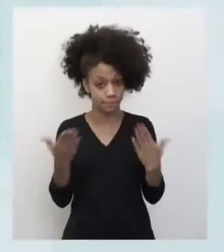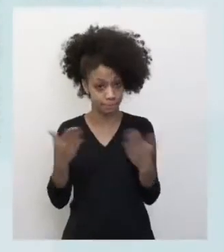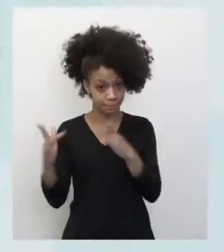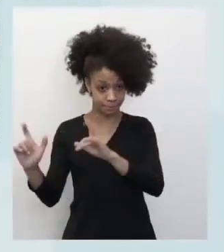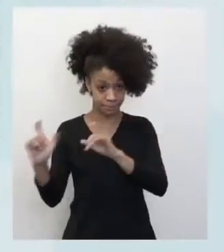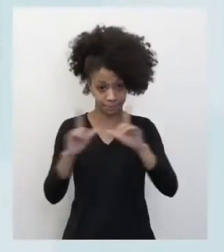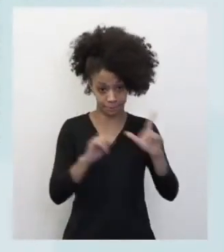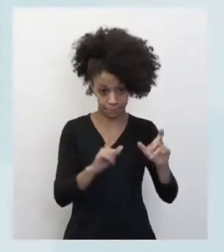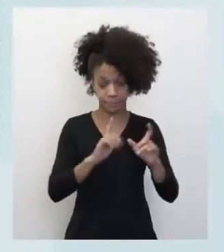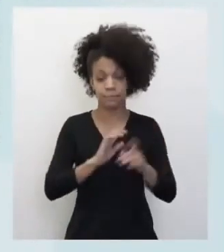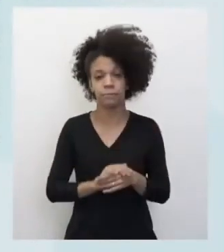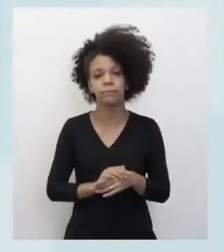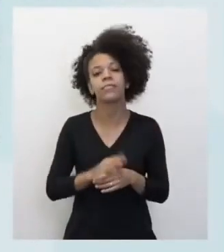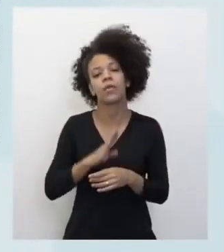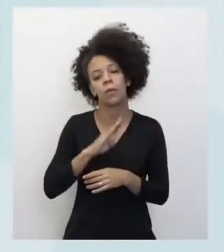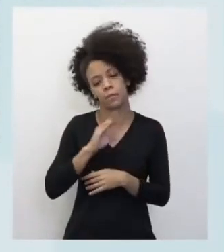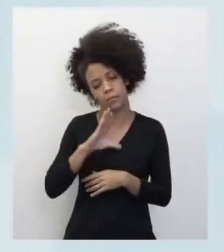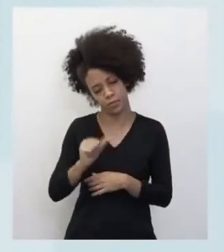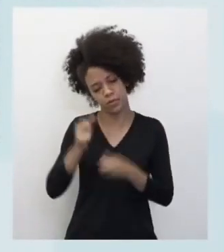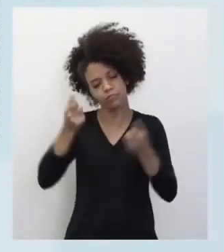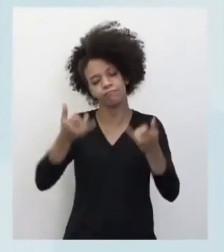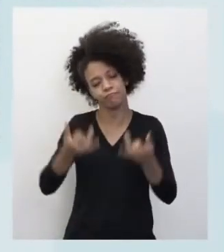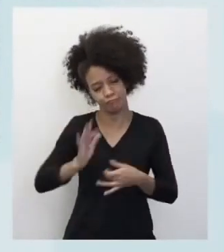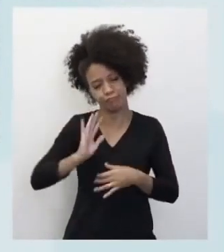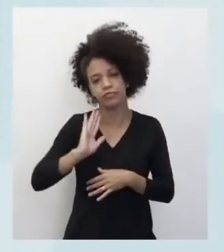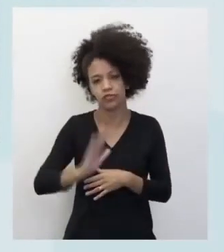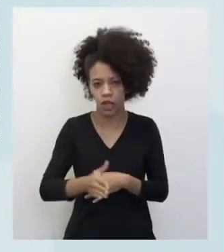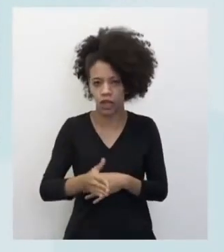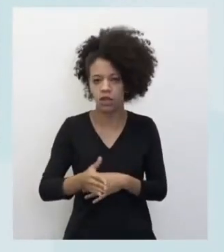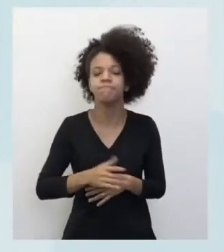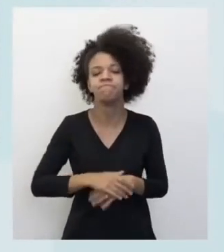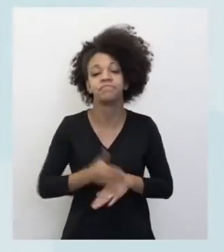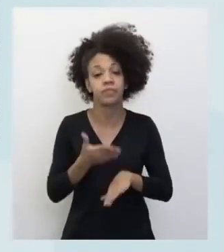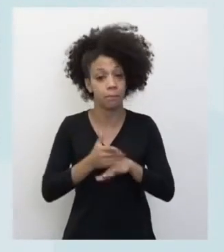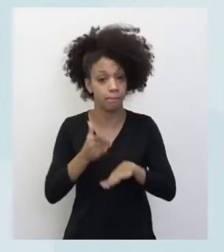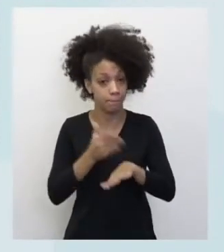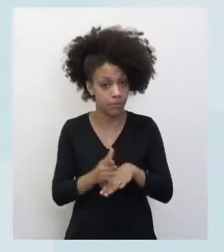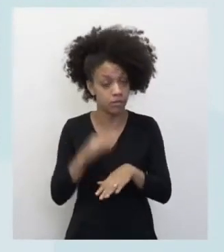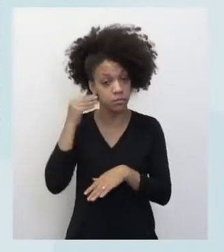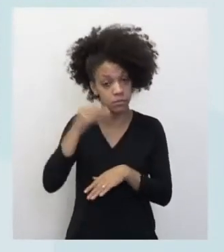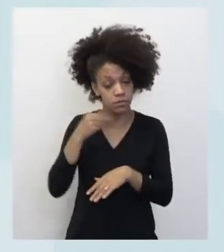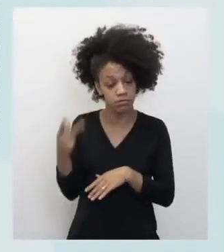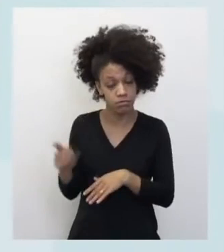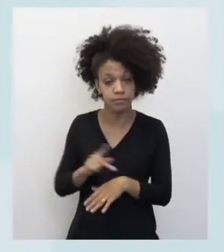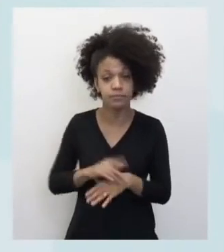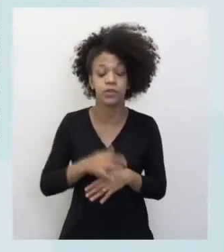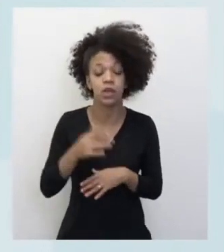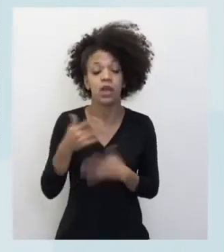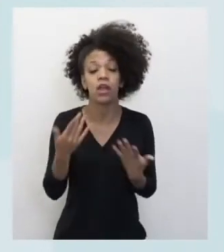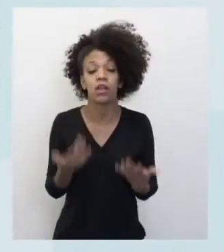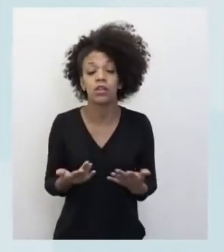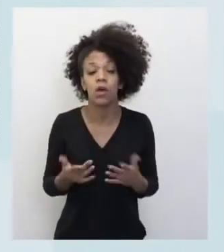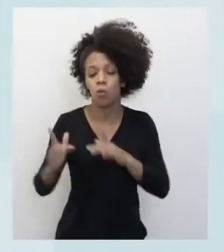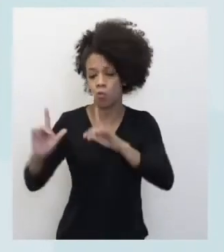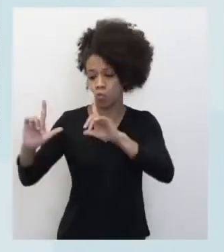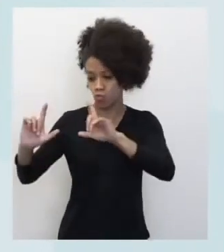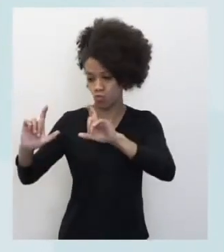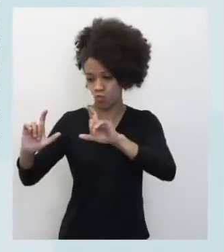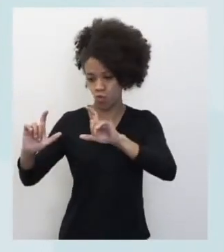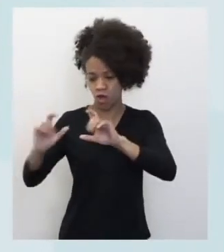imagens, então o Boca já colocou alguma coisa do que ele faz, né? Ele deu um exemplo de ontem. Então, figura, fundo,